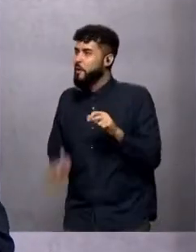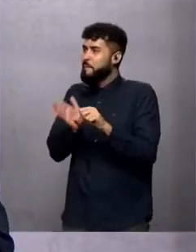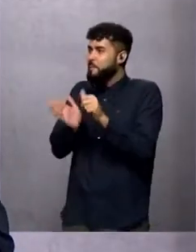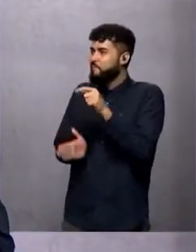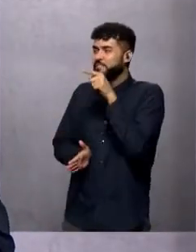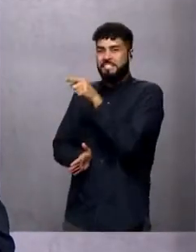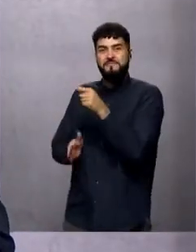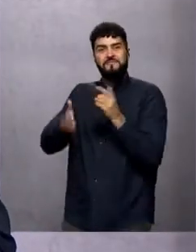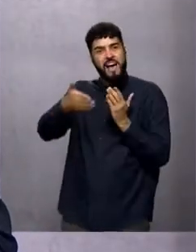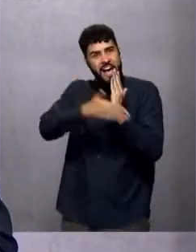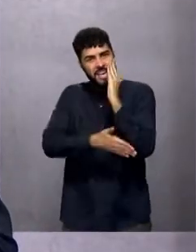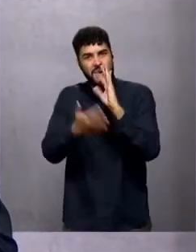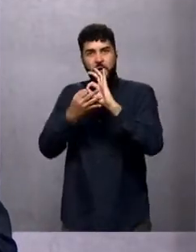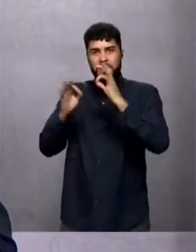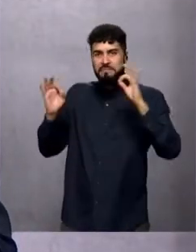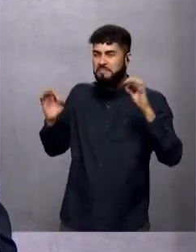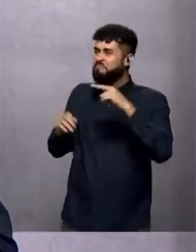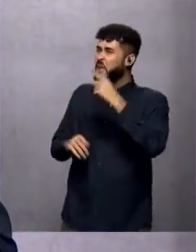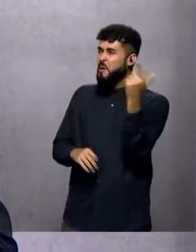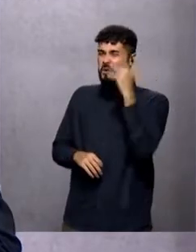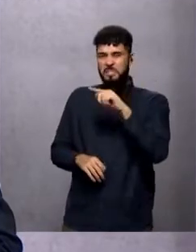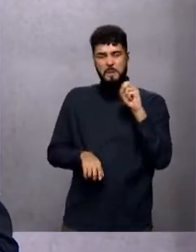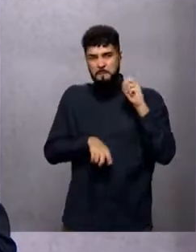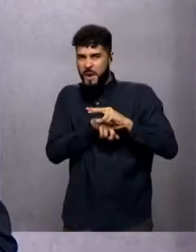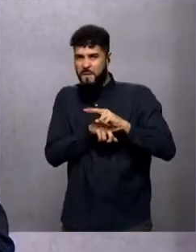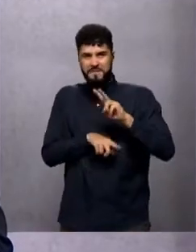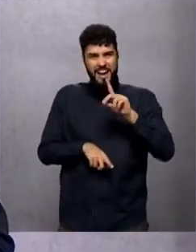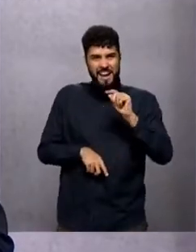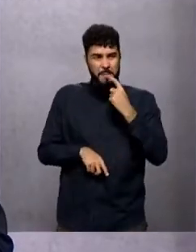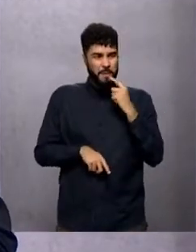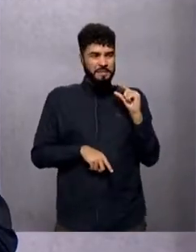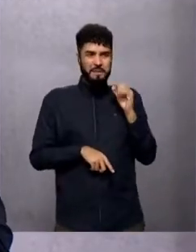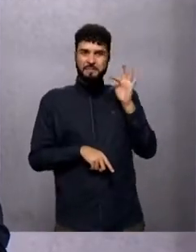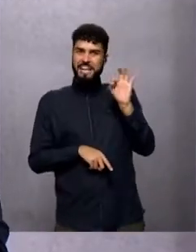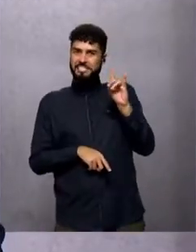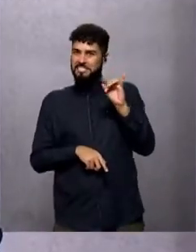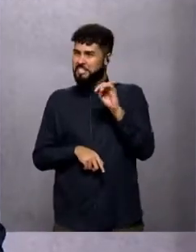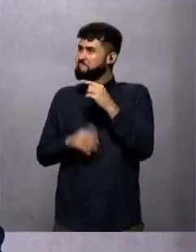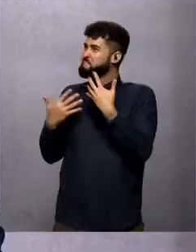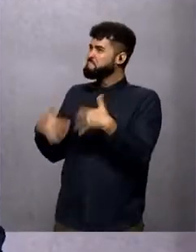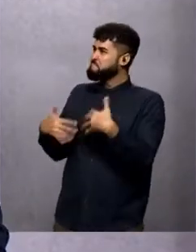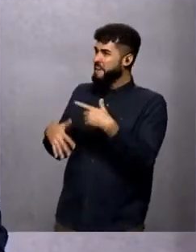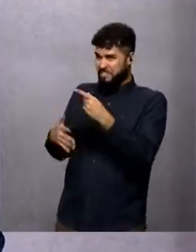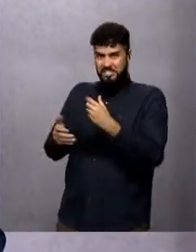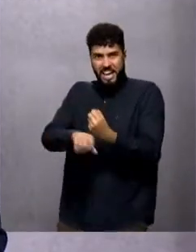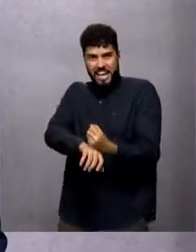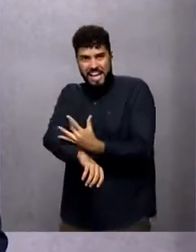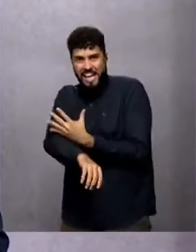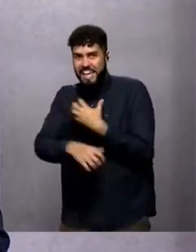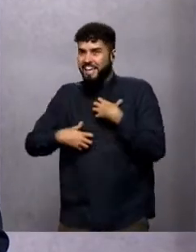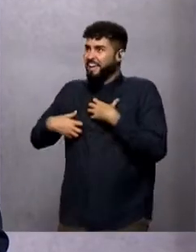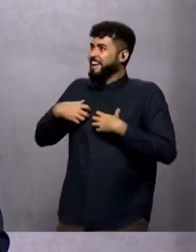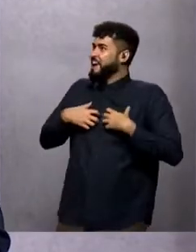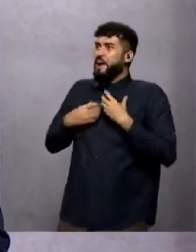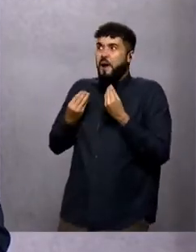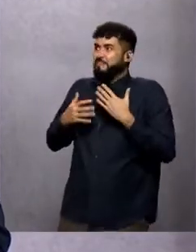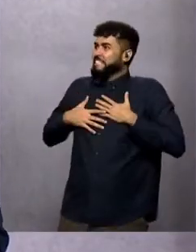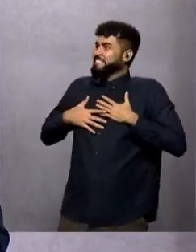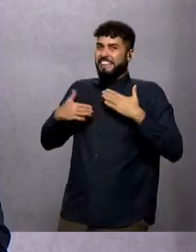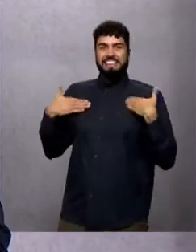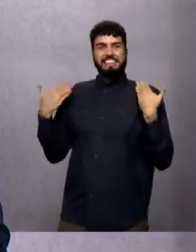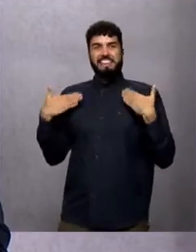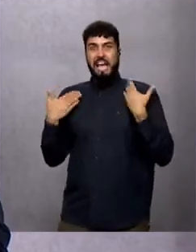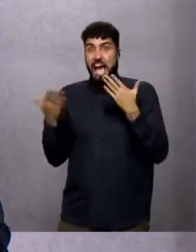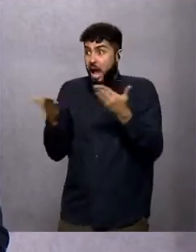primeira olimpíada se garantiu a vaga esse mês a pouco mais de 10 dias já caiu a ficha como é que tá esse sentimento aí